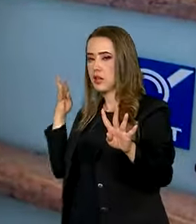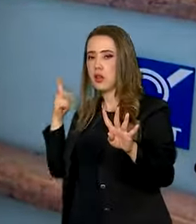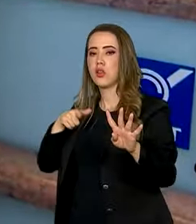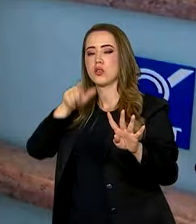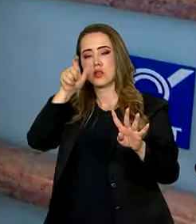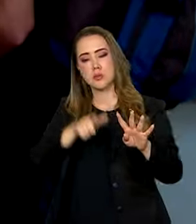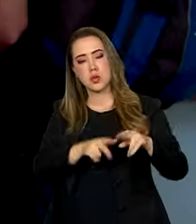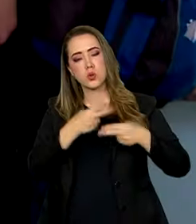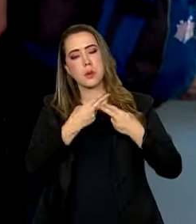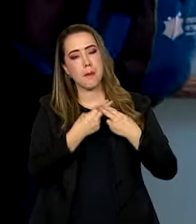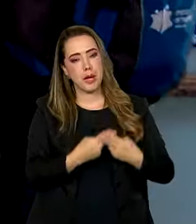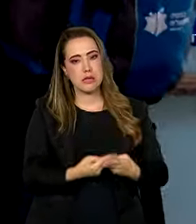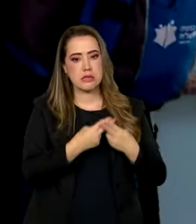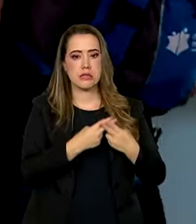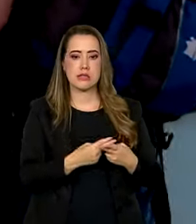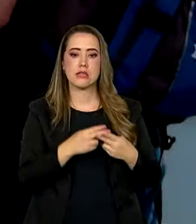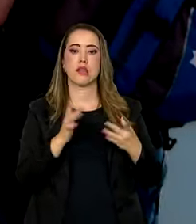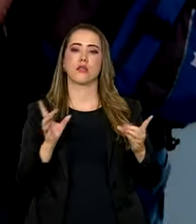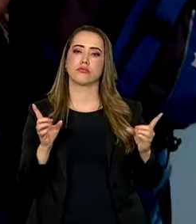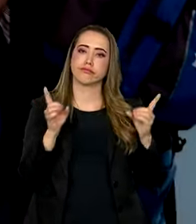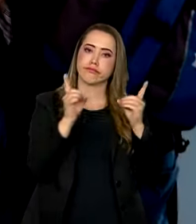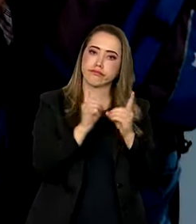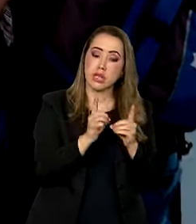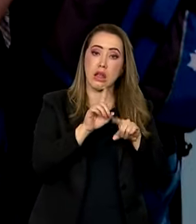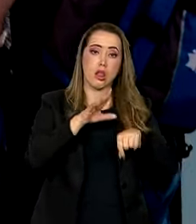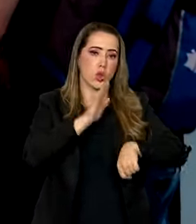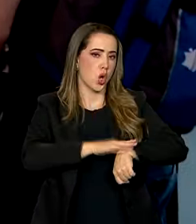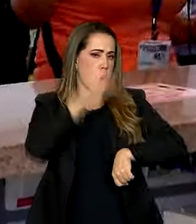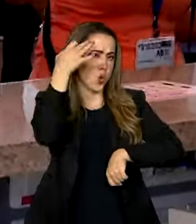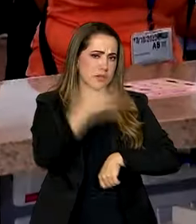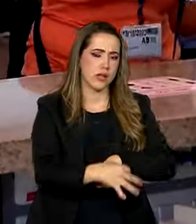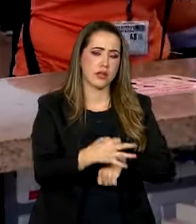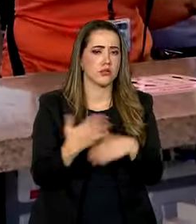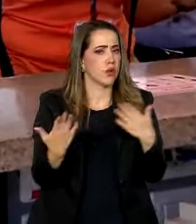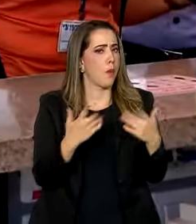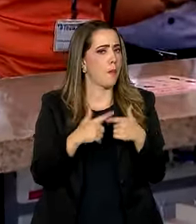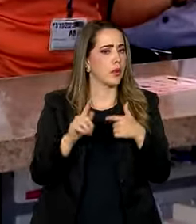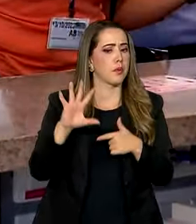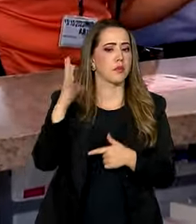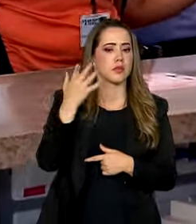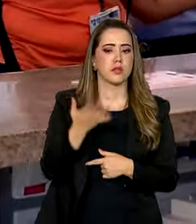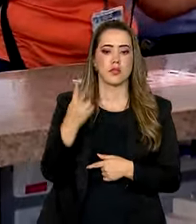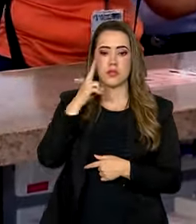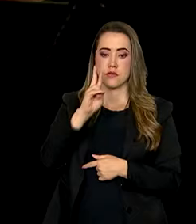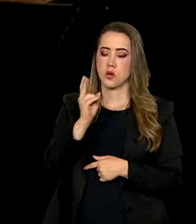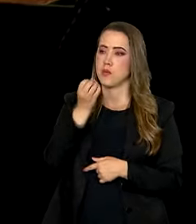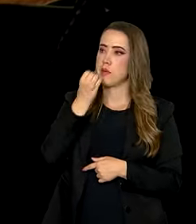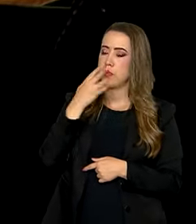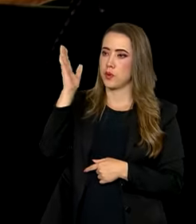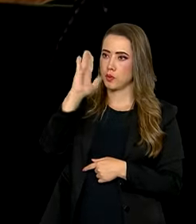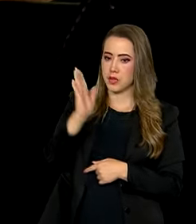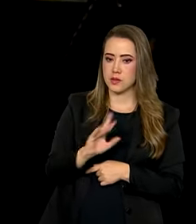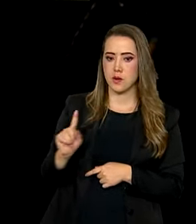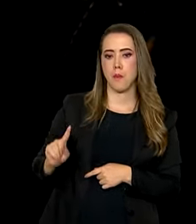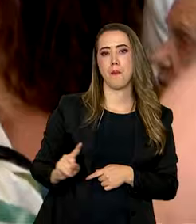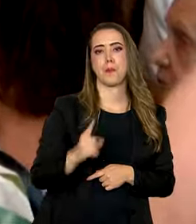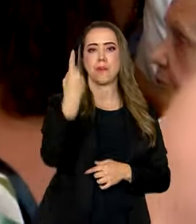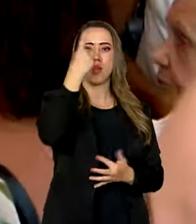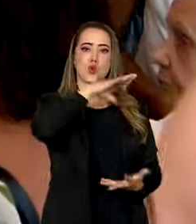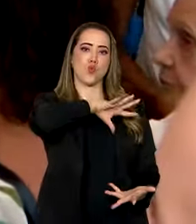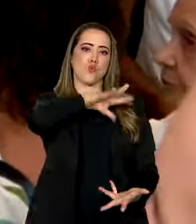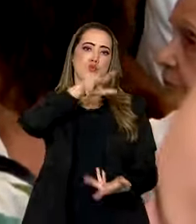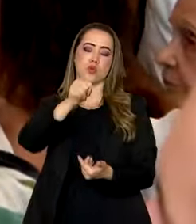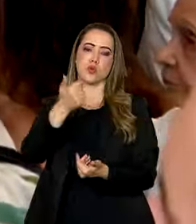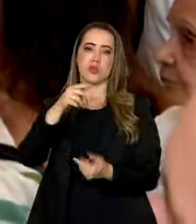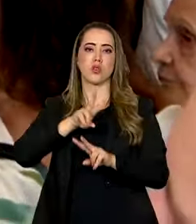com paciência. Finalmente chegou a hora. Em situações assim, se nota como é bom ser brasileiro, ser primeiro mundo, quando